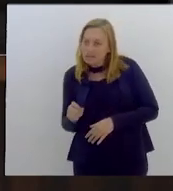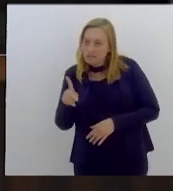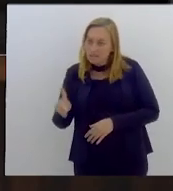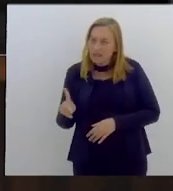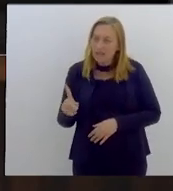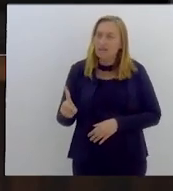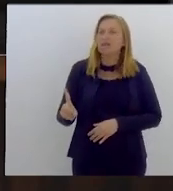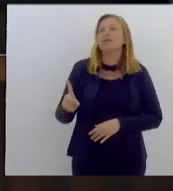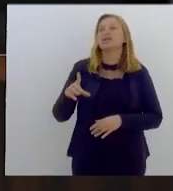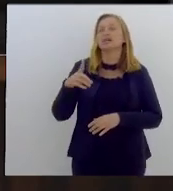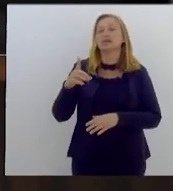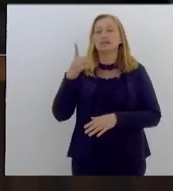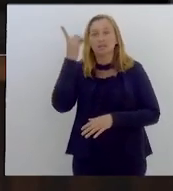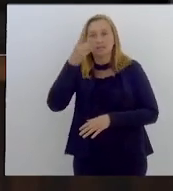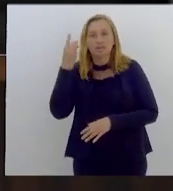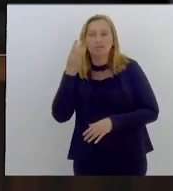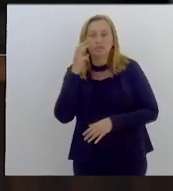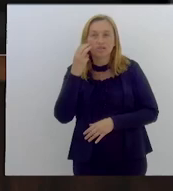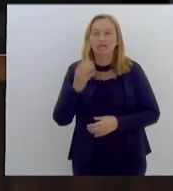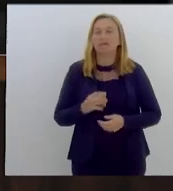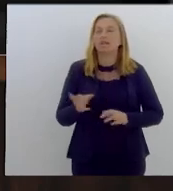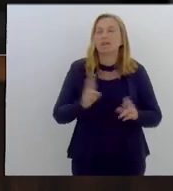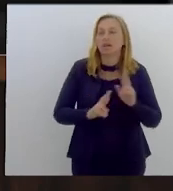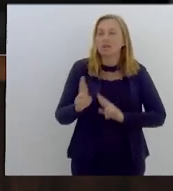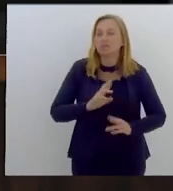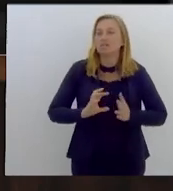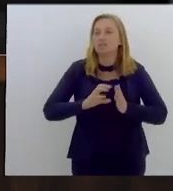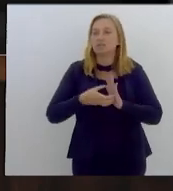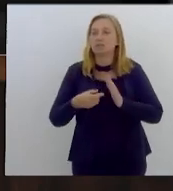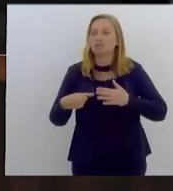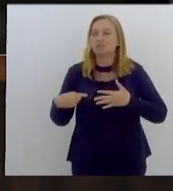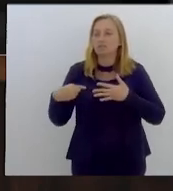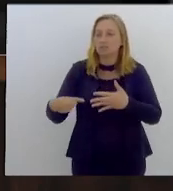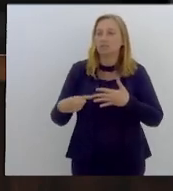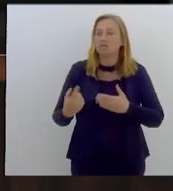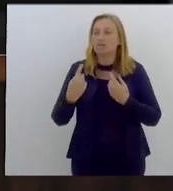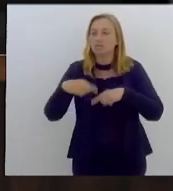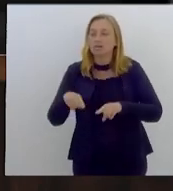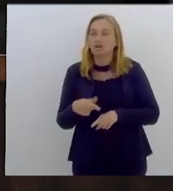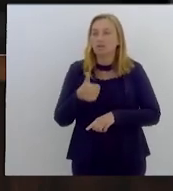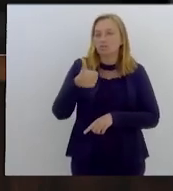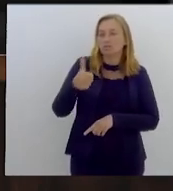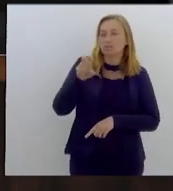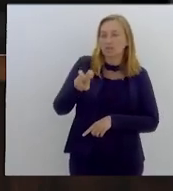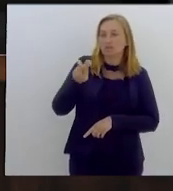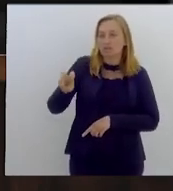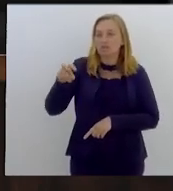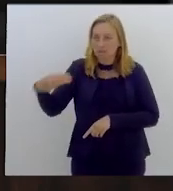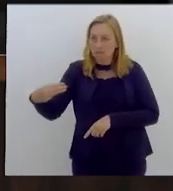deputado Valdec. Em relação à bancada do PSOL, contrária a 1553